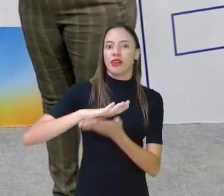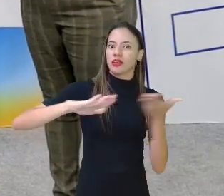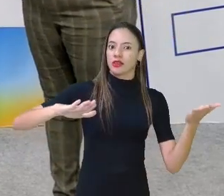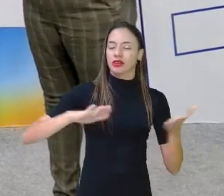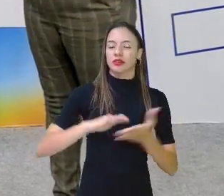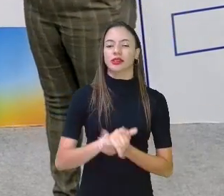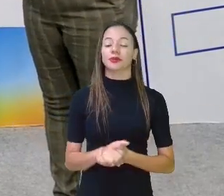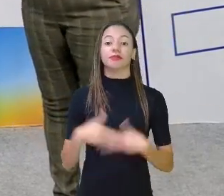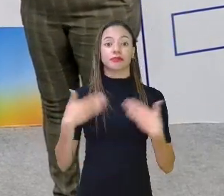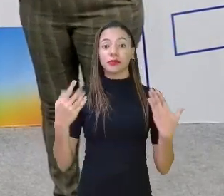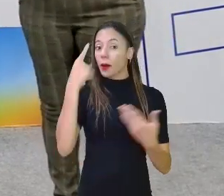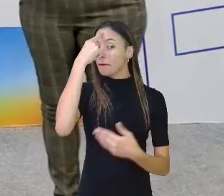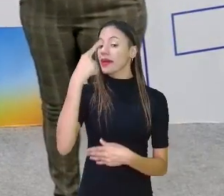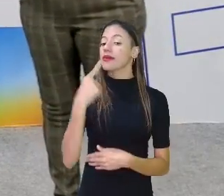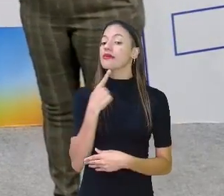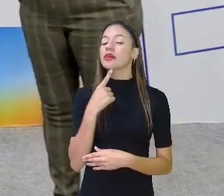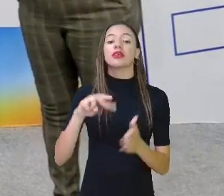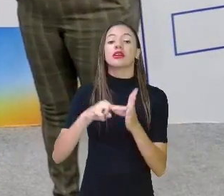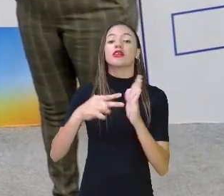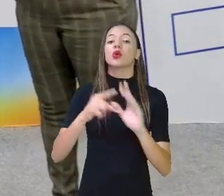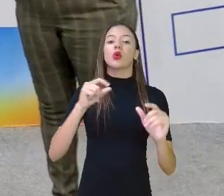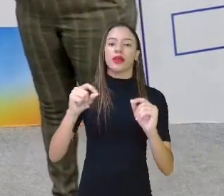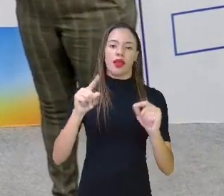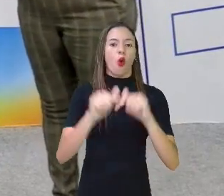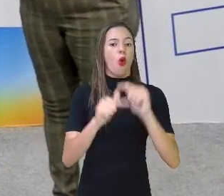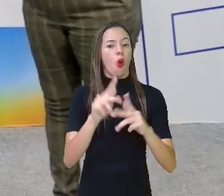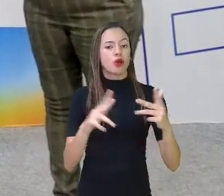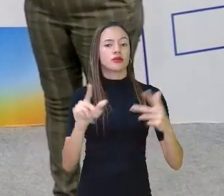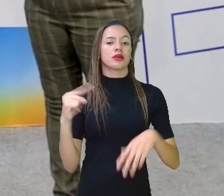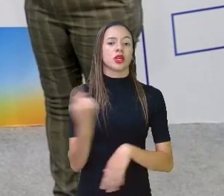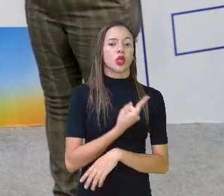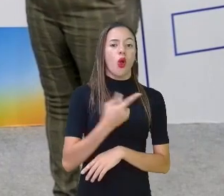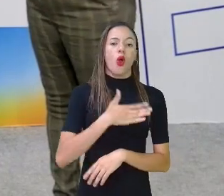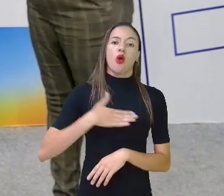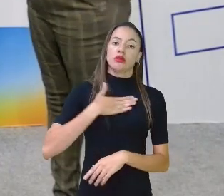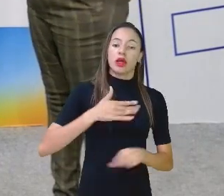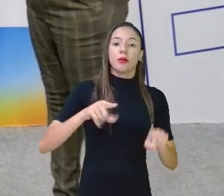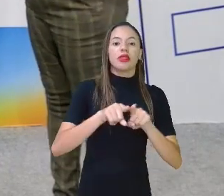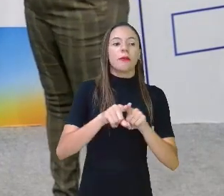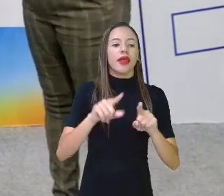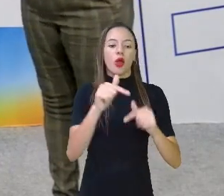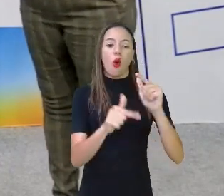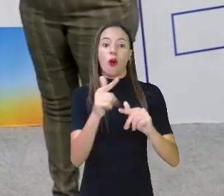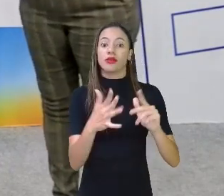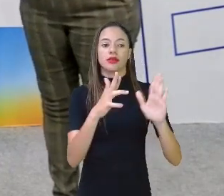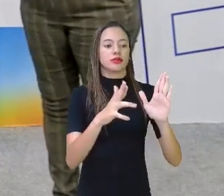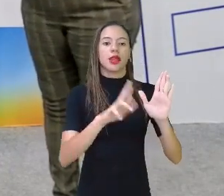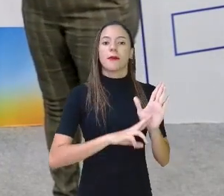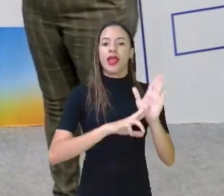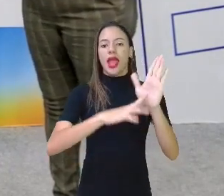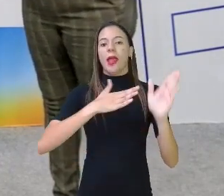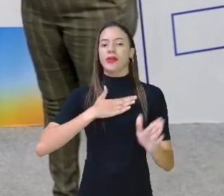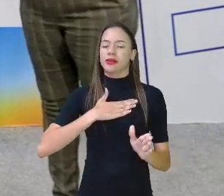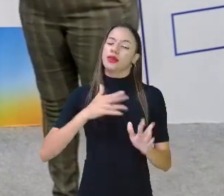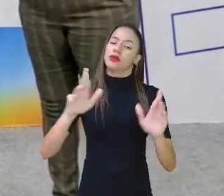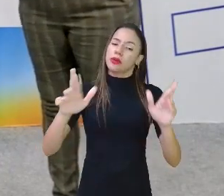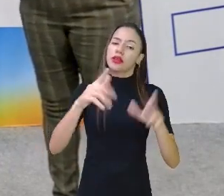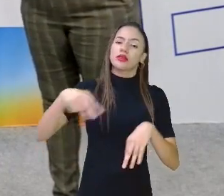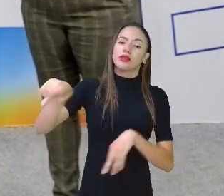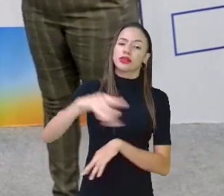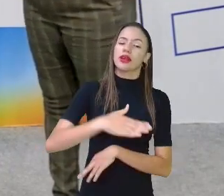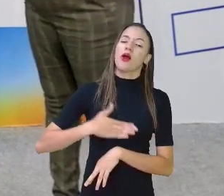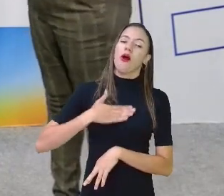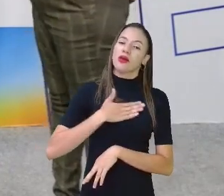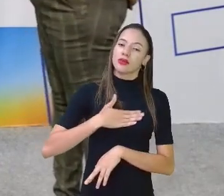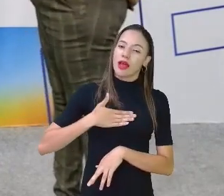isso. O perfil da gente é aquilo que a gente gosta, é aquilo que a gente representa e como a gente se representa. Eu espero que vocês tenham gostado